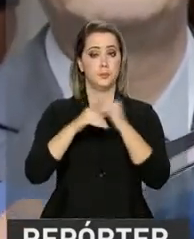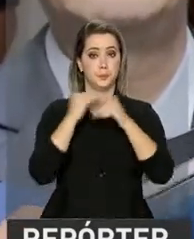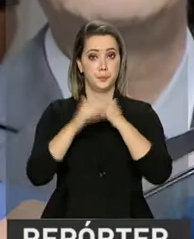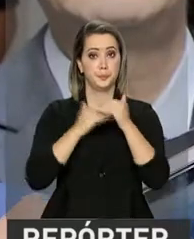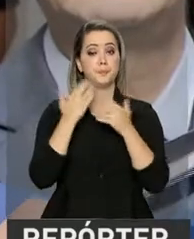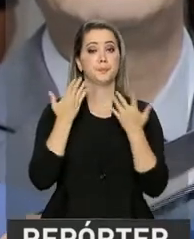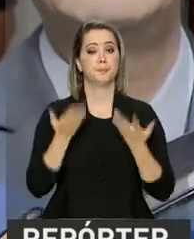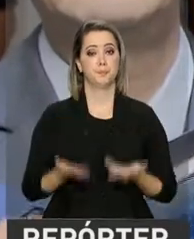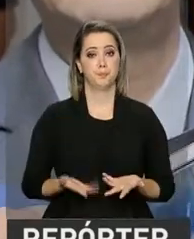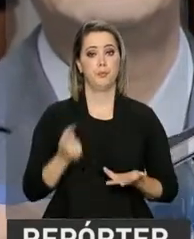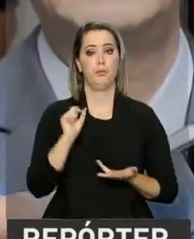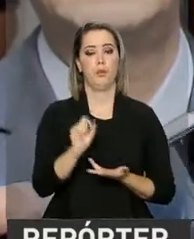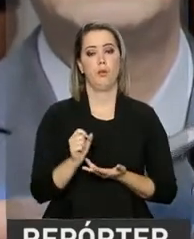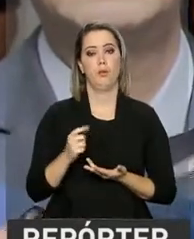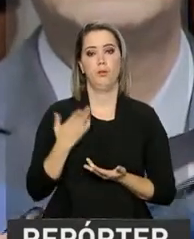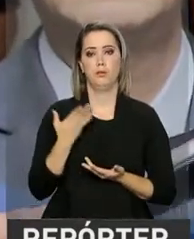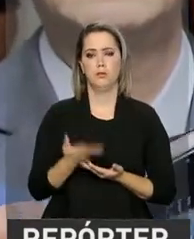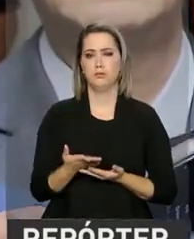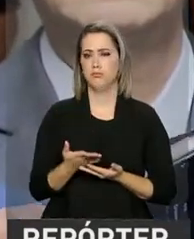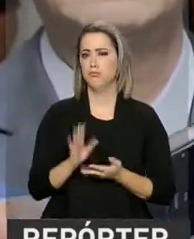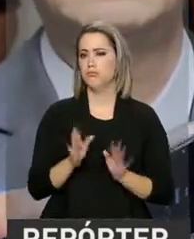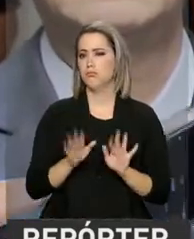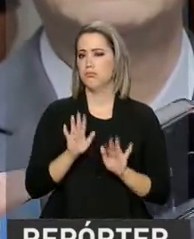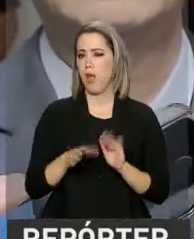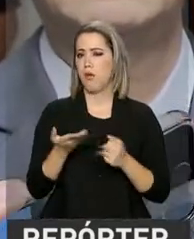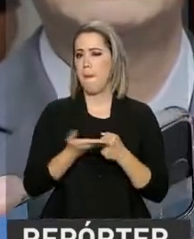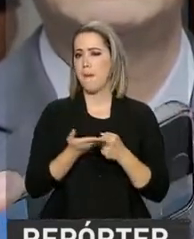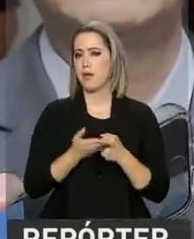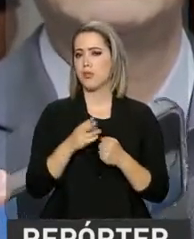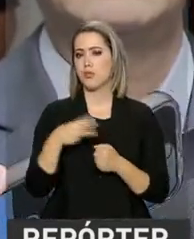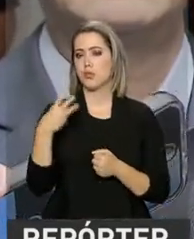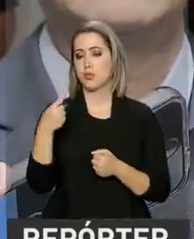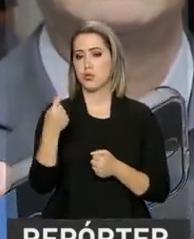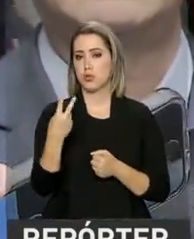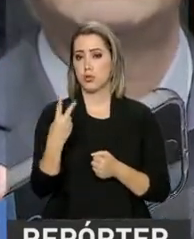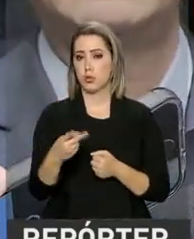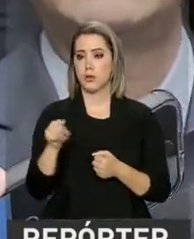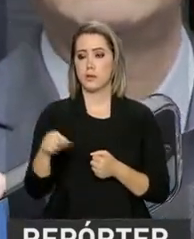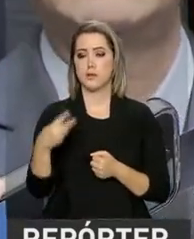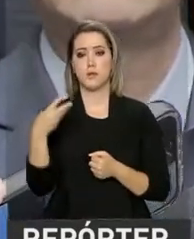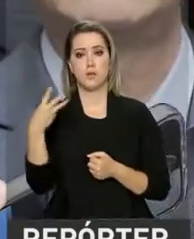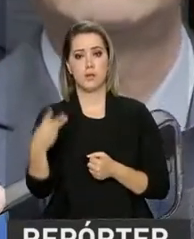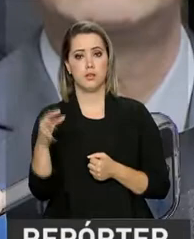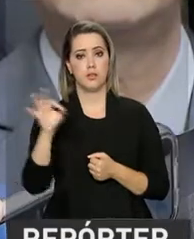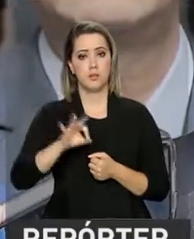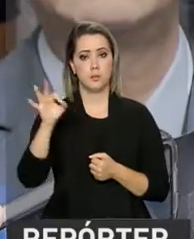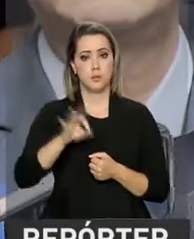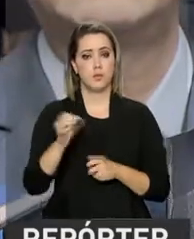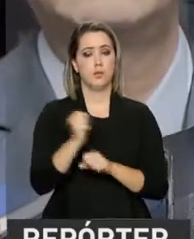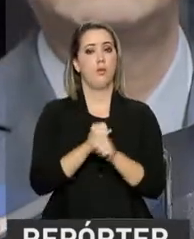crescer aí a uma média de 2,3% ao ano.